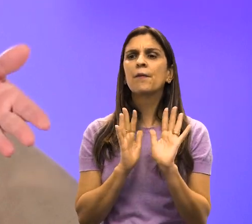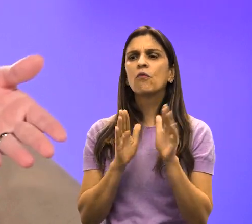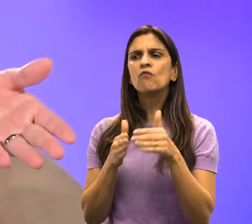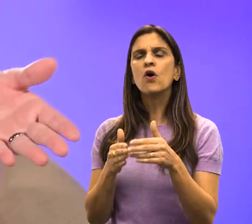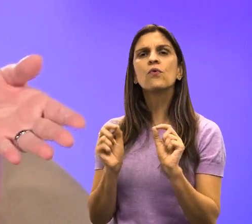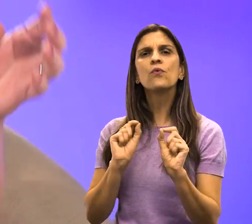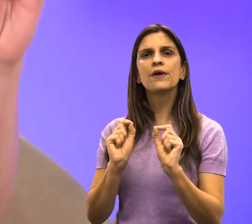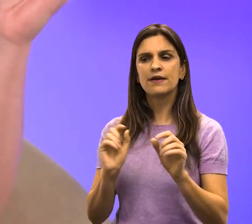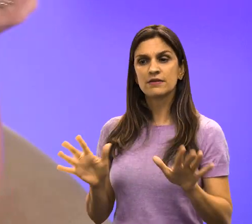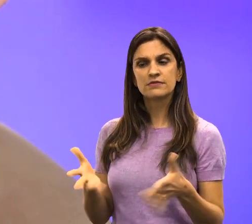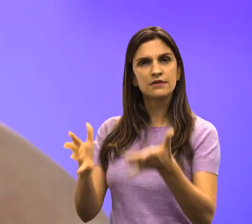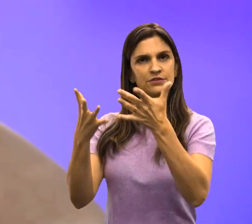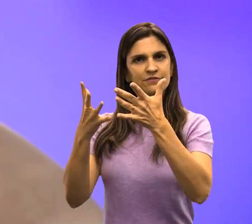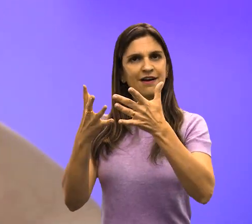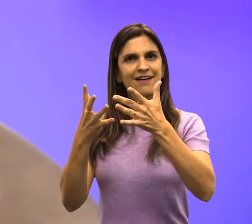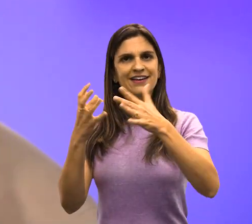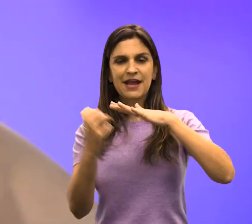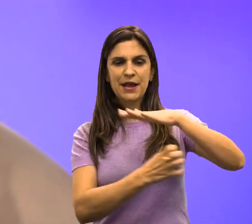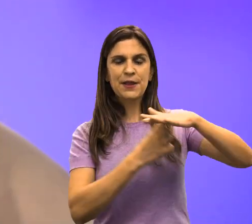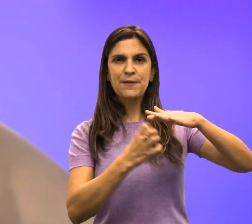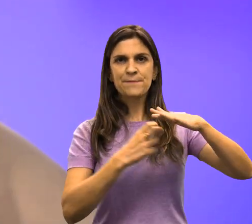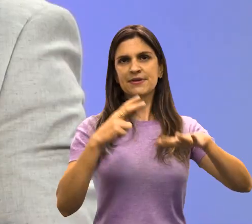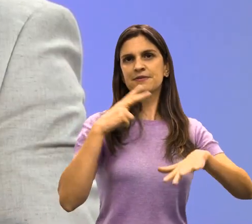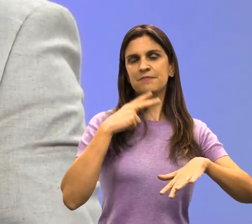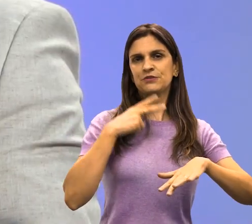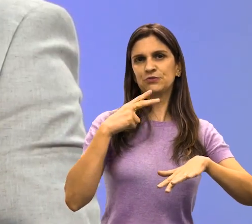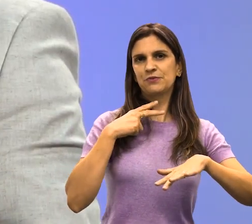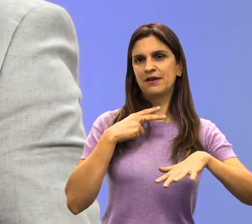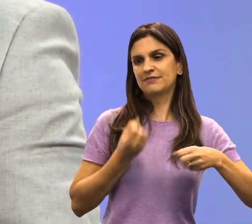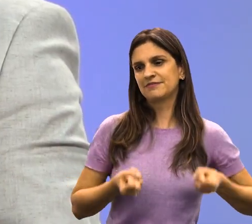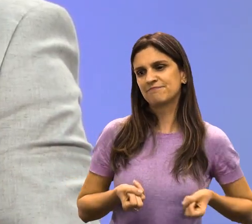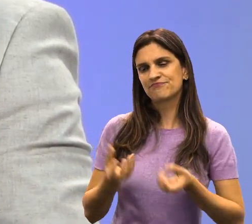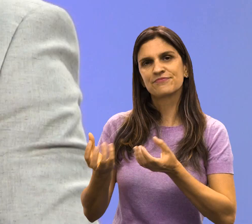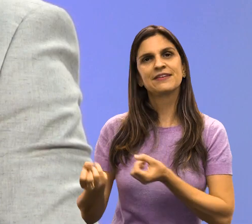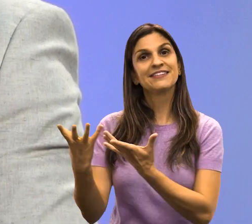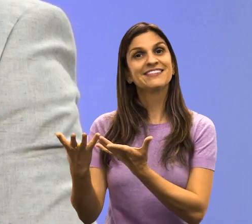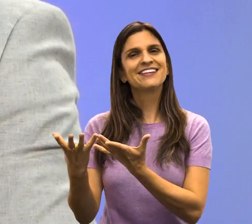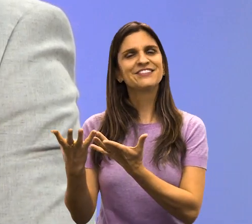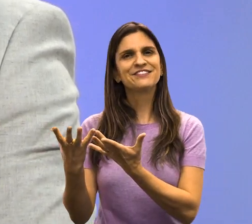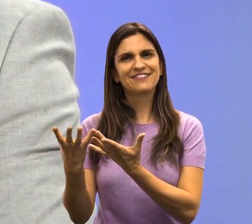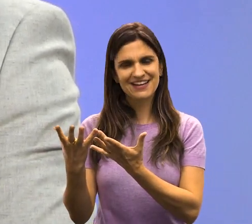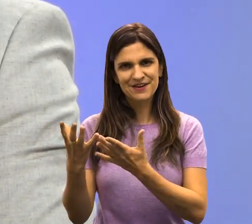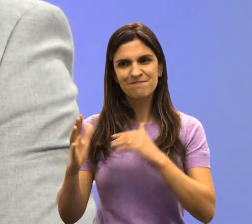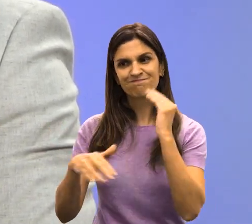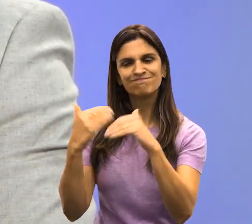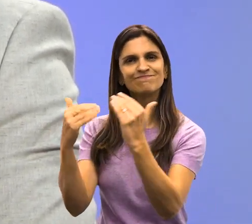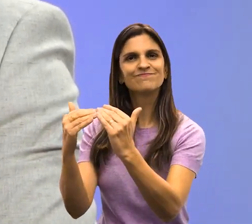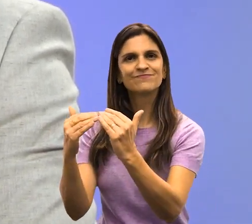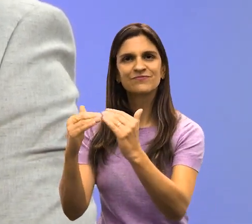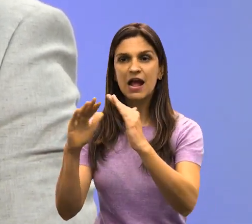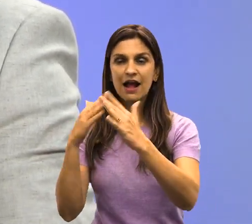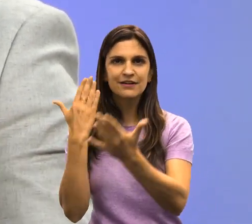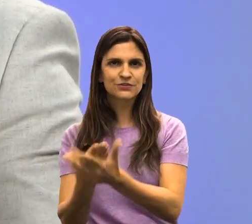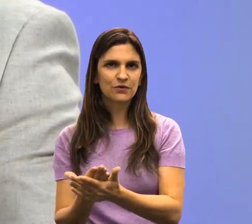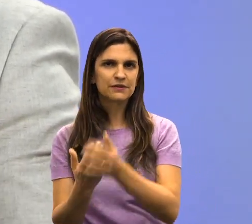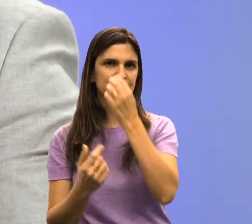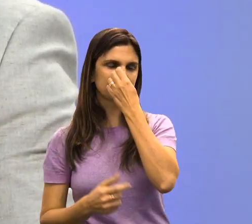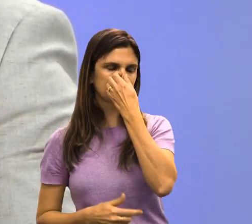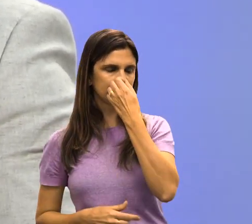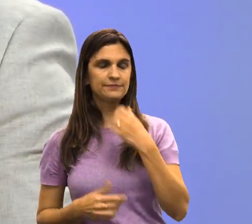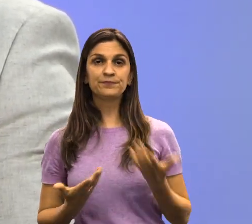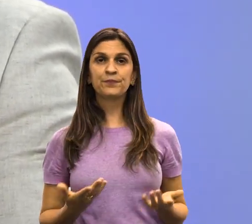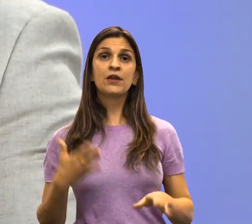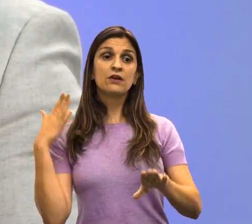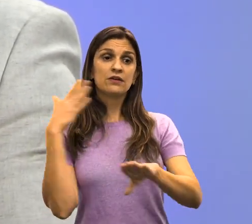de empresas privadas. Como que funcionaria isso na prática? Quando você procura uma empresa do seu